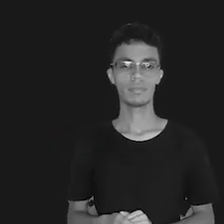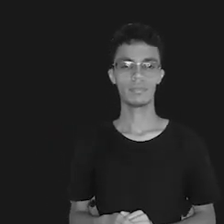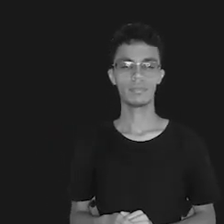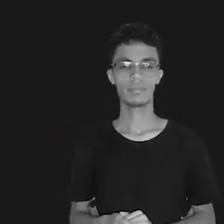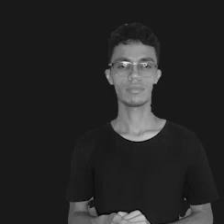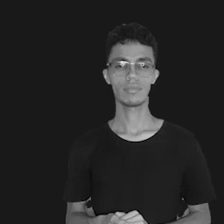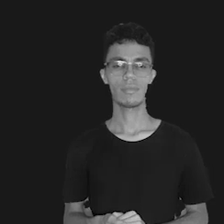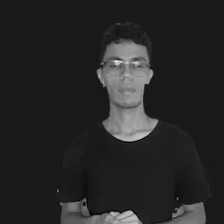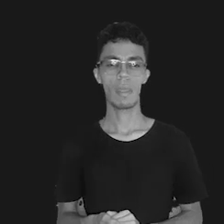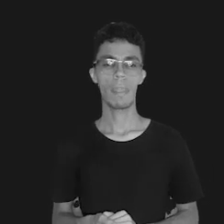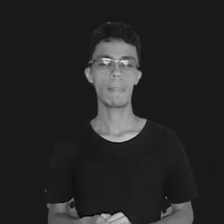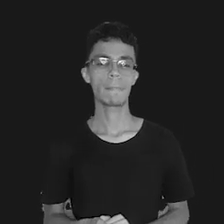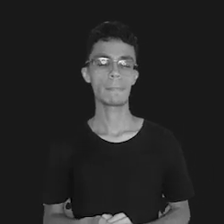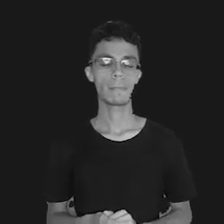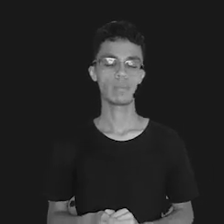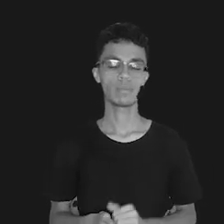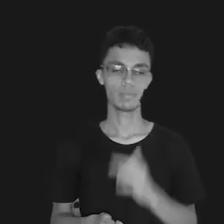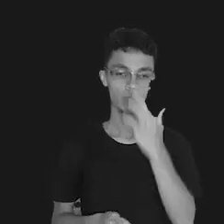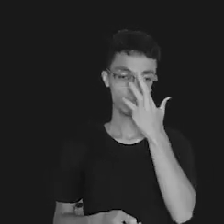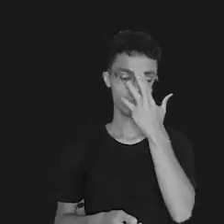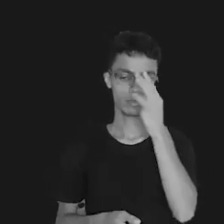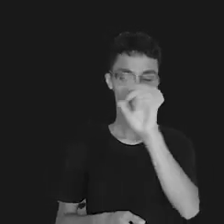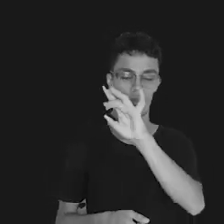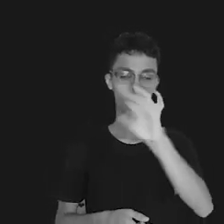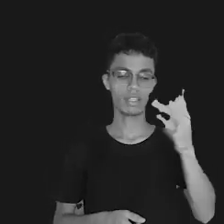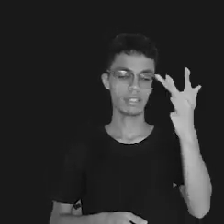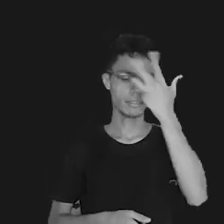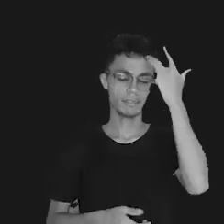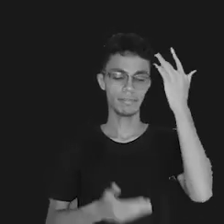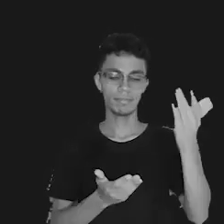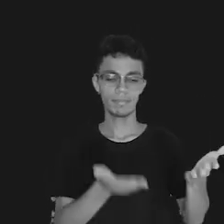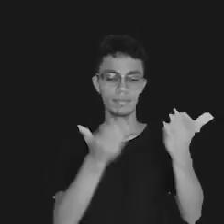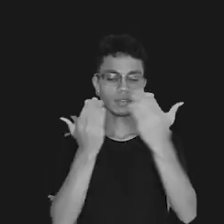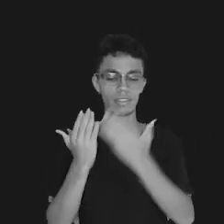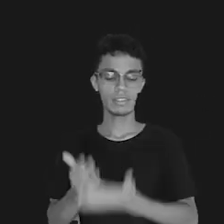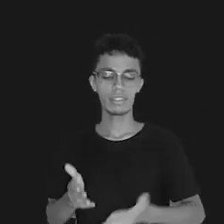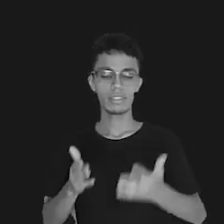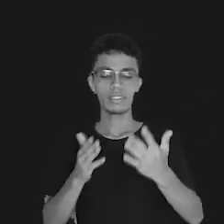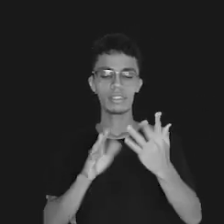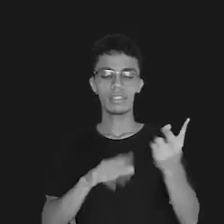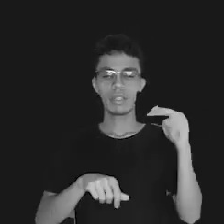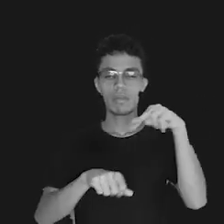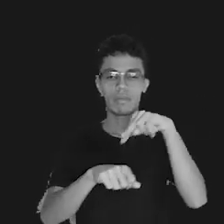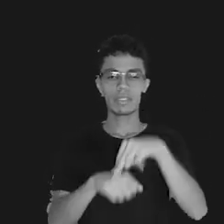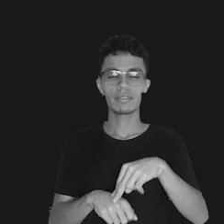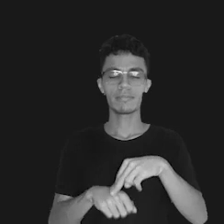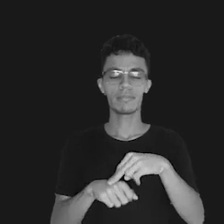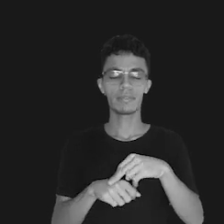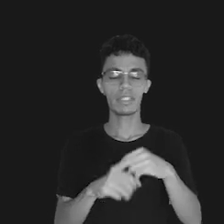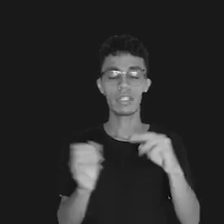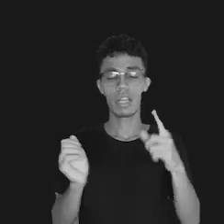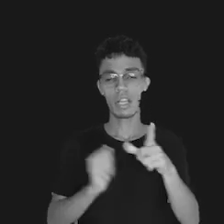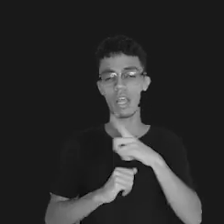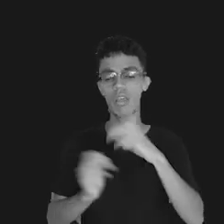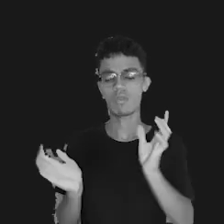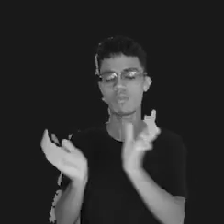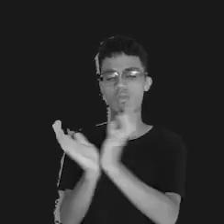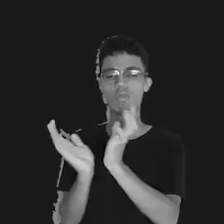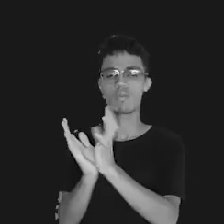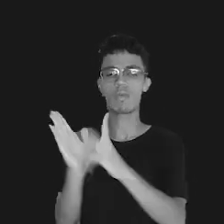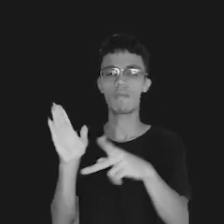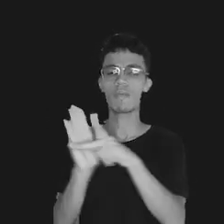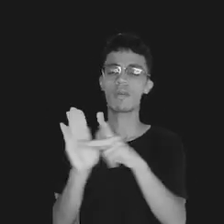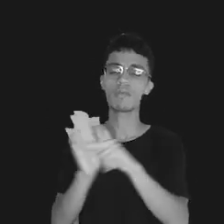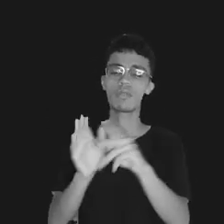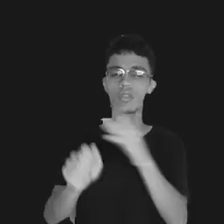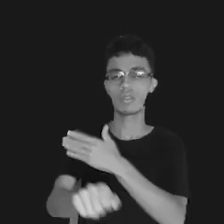e cada elenco convidado acaba caindo de paraquedas, né? Nos nossos fixos, eles já estão meio acostumados com essa